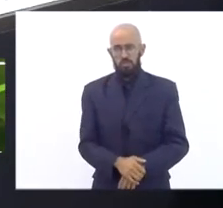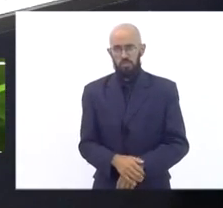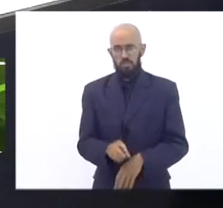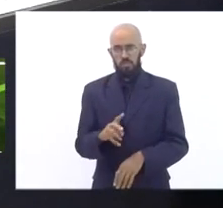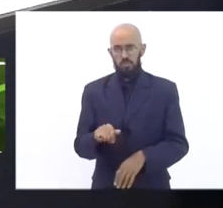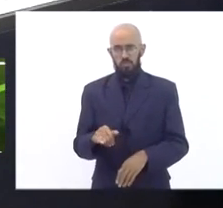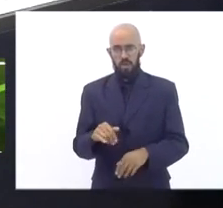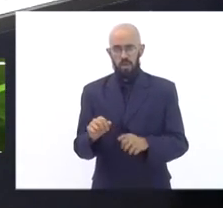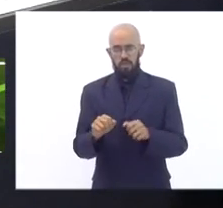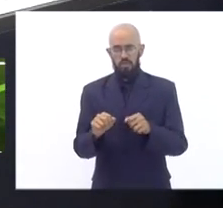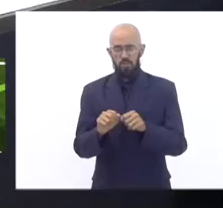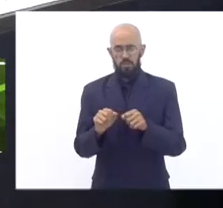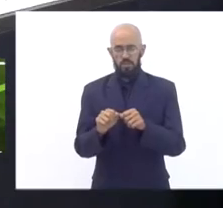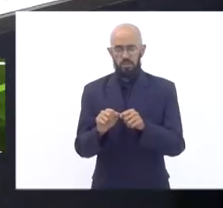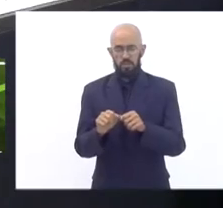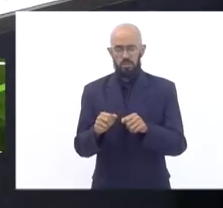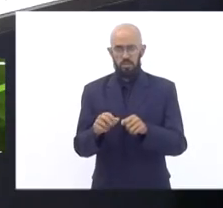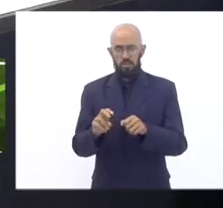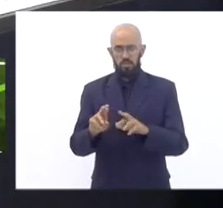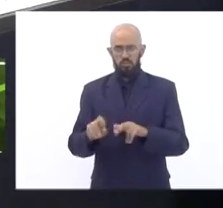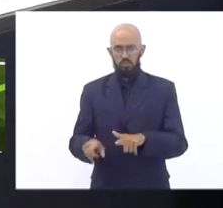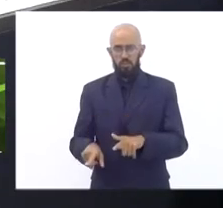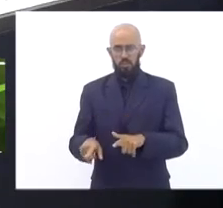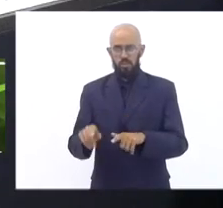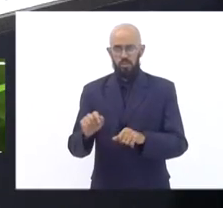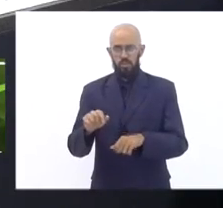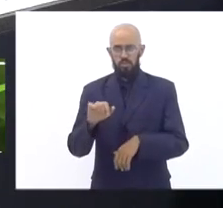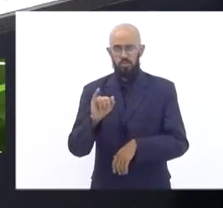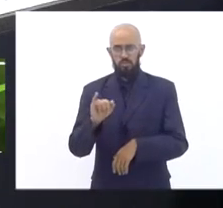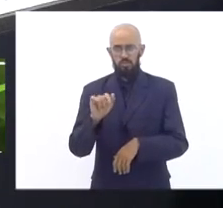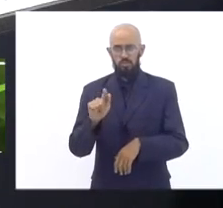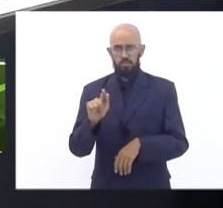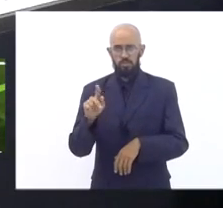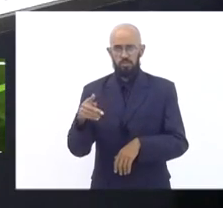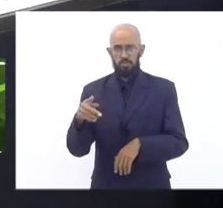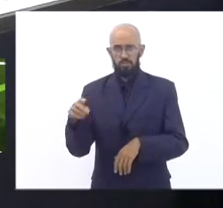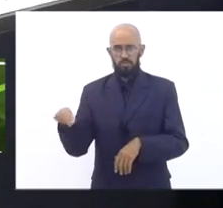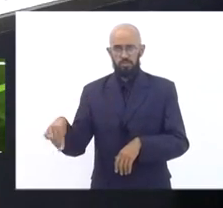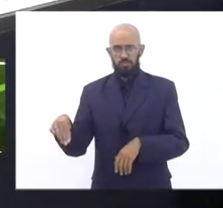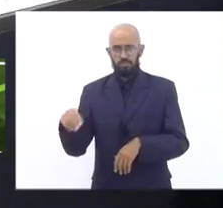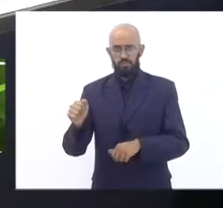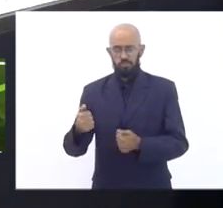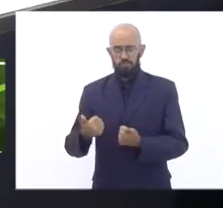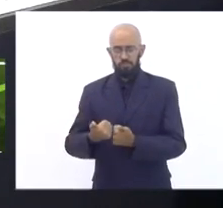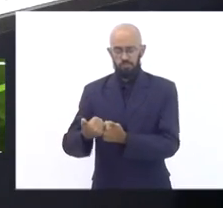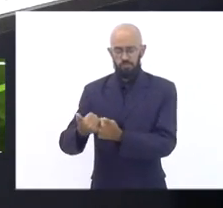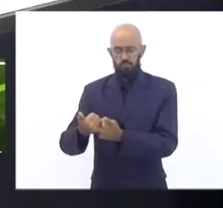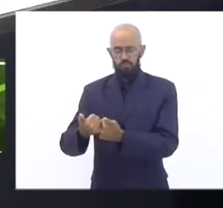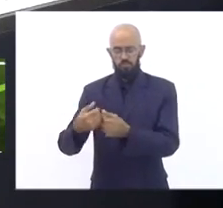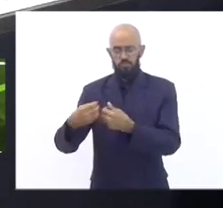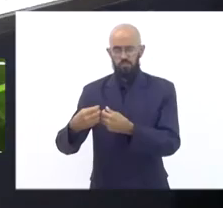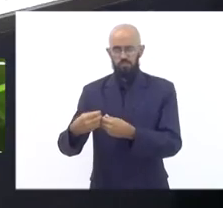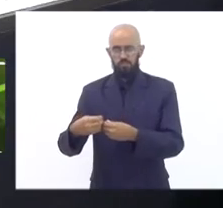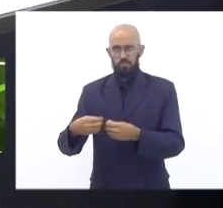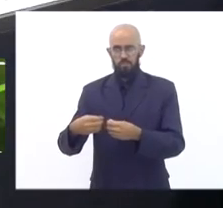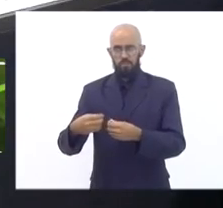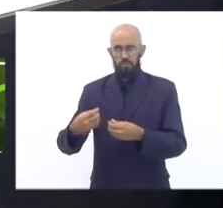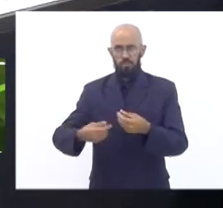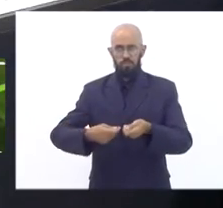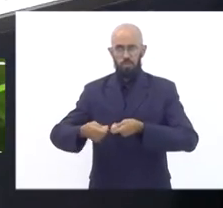cobrir essa diferença não aplicada do IGPM e conceder subsídios? Promover negociações